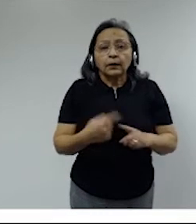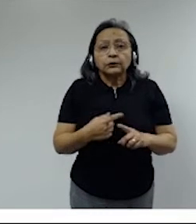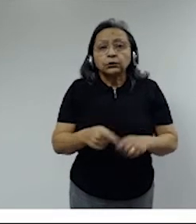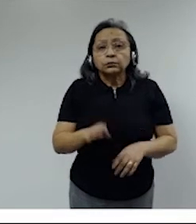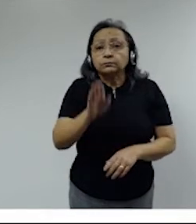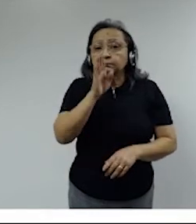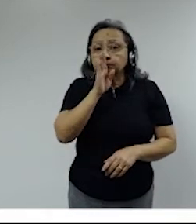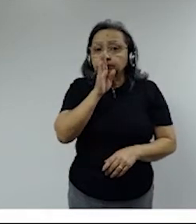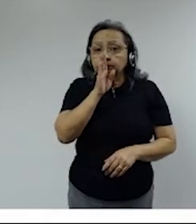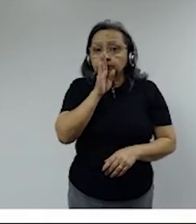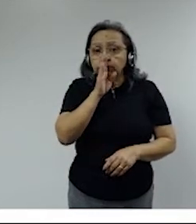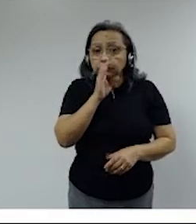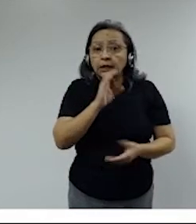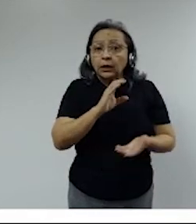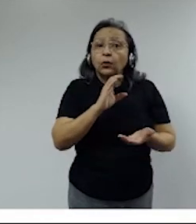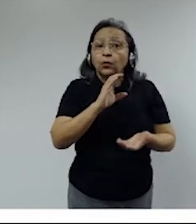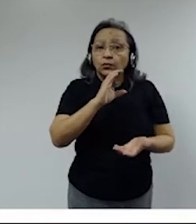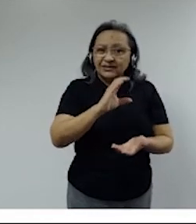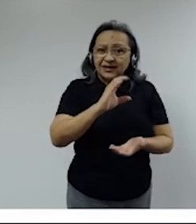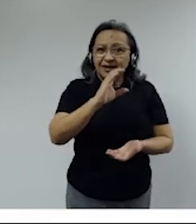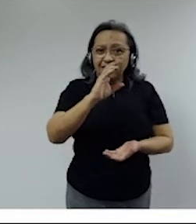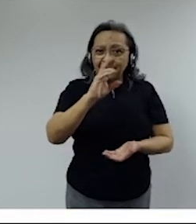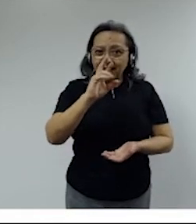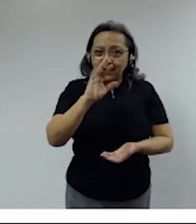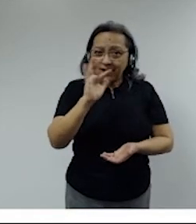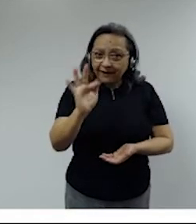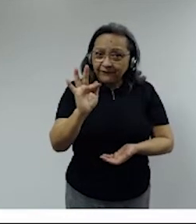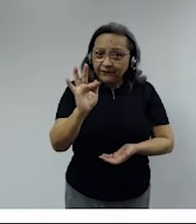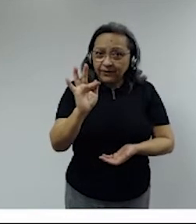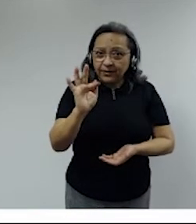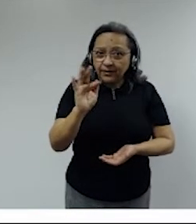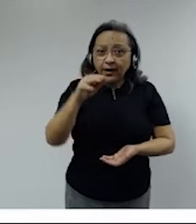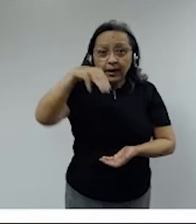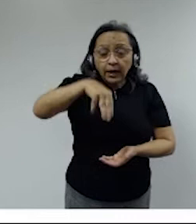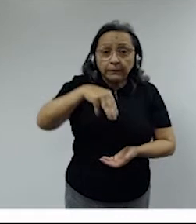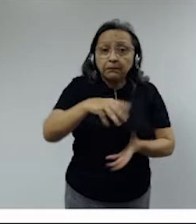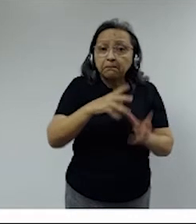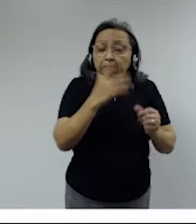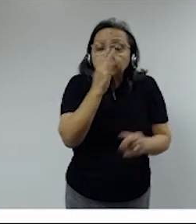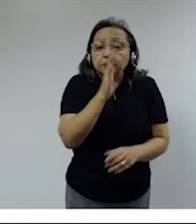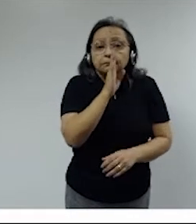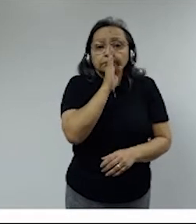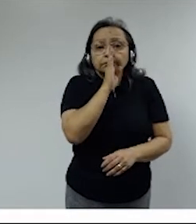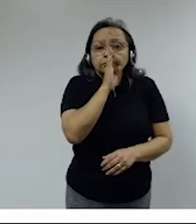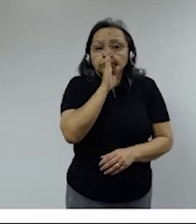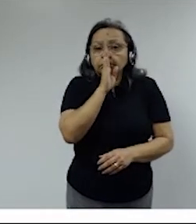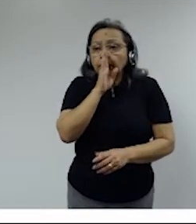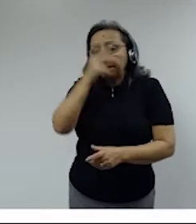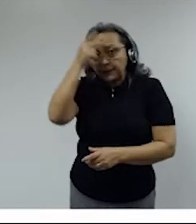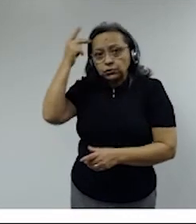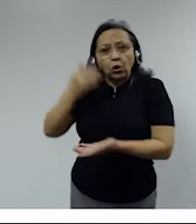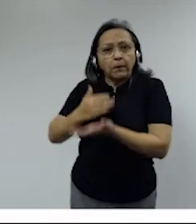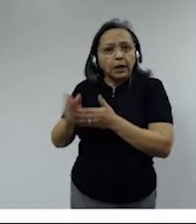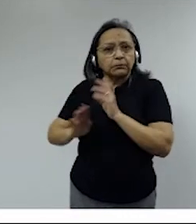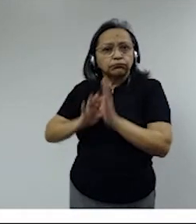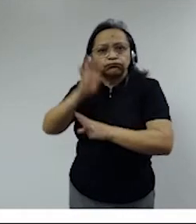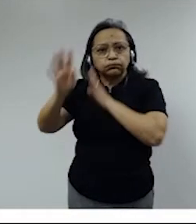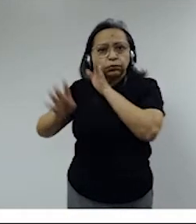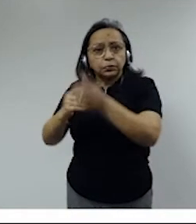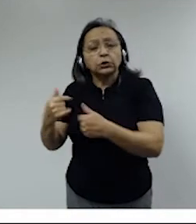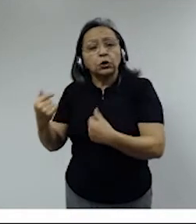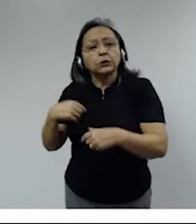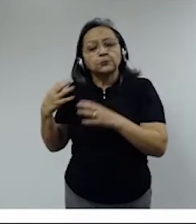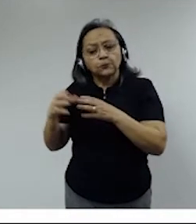silêncio do Conselho Federal de Medicina, e aí a minha equipe começou a buscar, olha, nós achamos alguma resolução do Conselho Regional